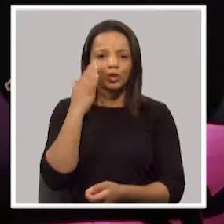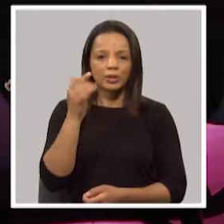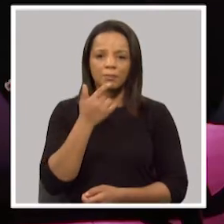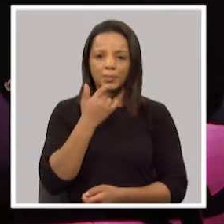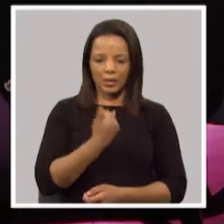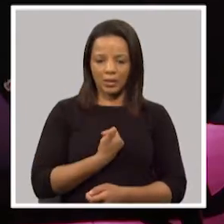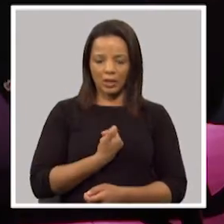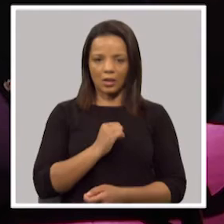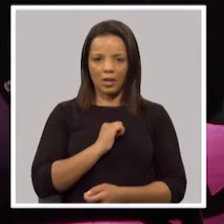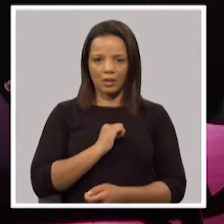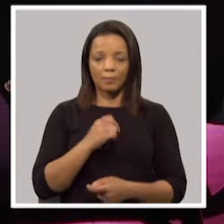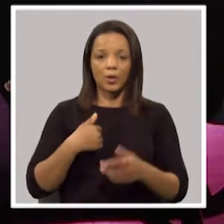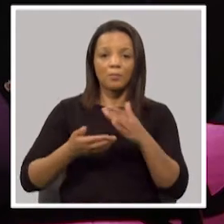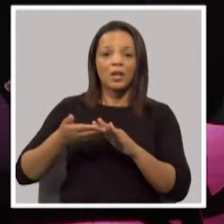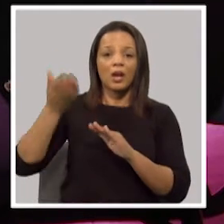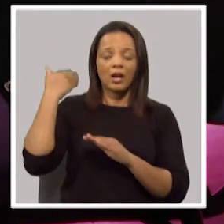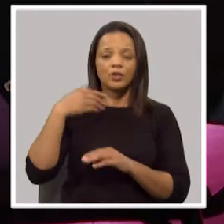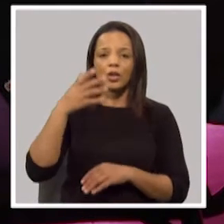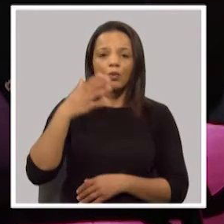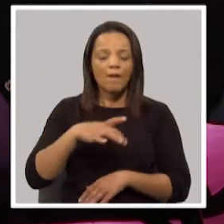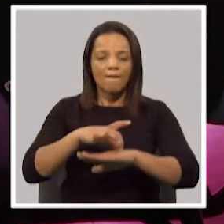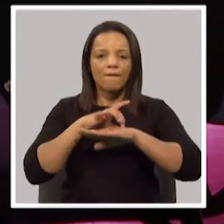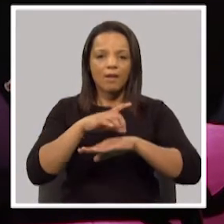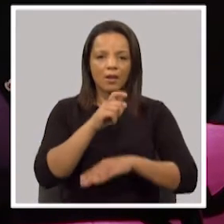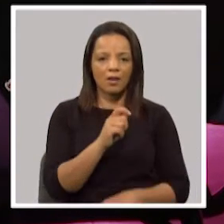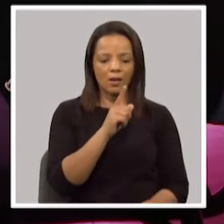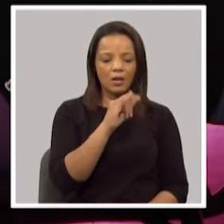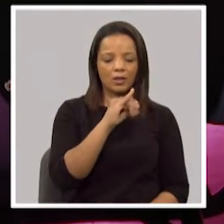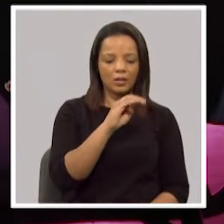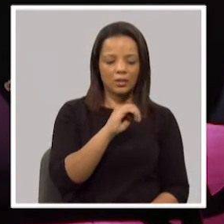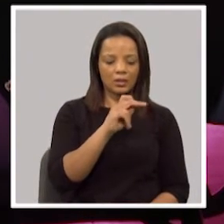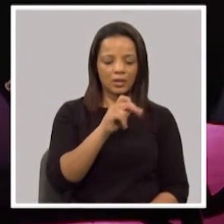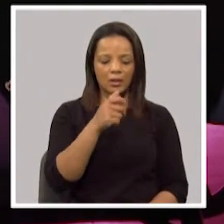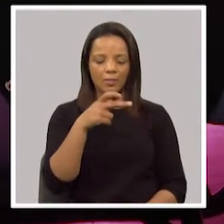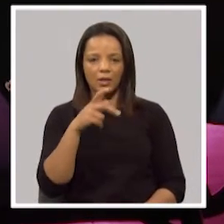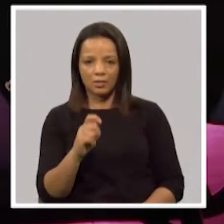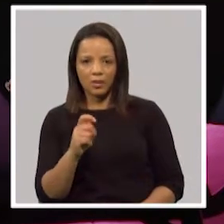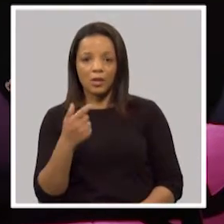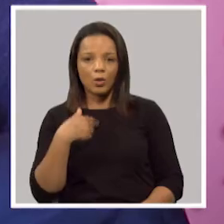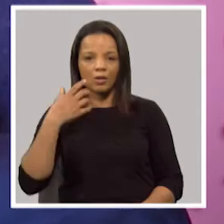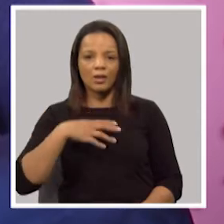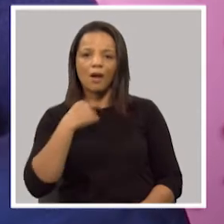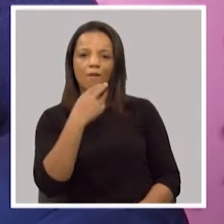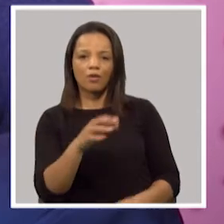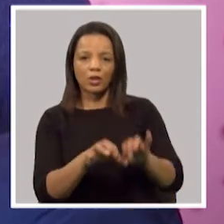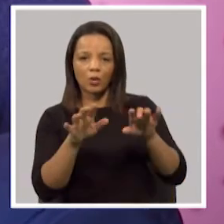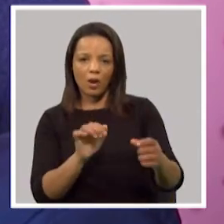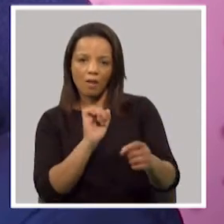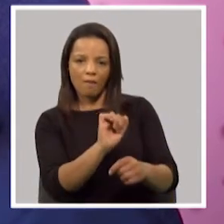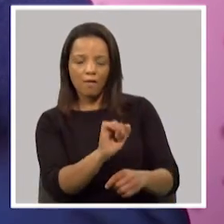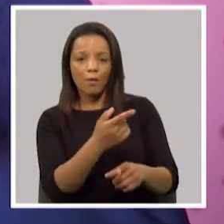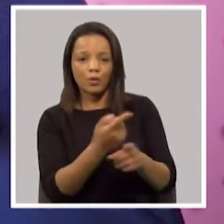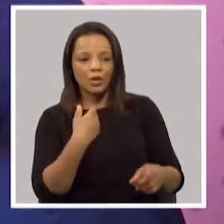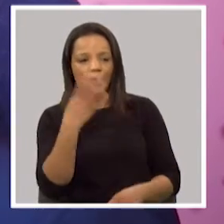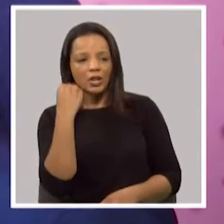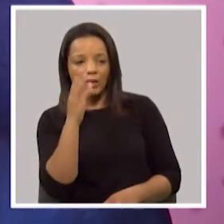identidade, porque a tendência, na altura, eu adorava a Elizabeth Caixeira, ainda hoje sou fã dela, mas eu queria ter uma voz igual a ela e falava cada vez mais igual a